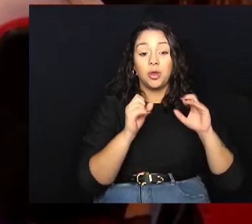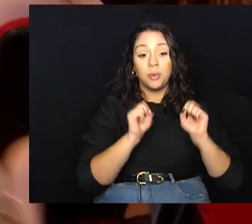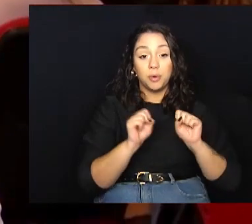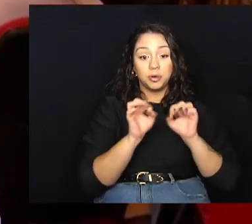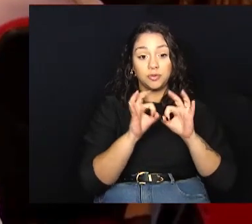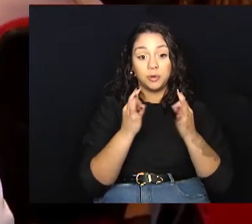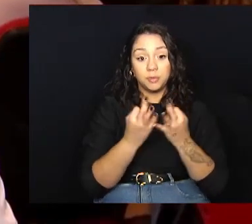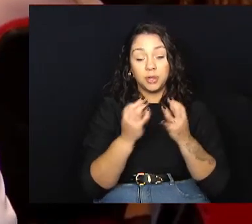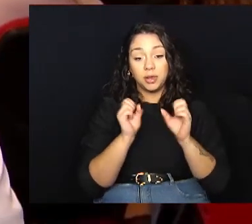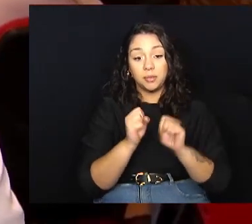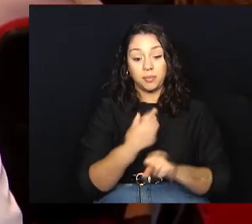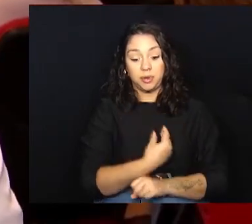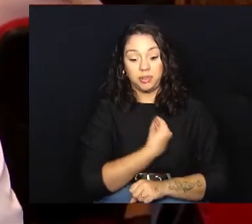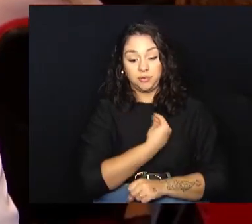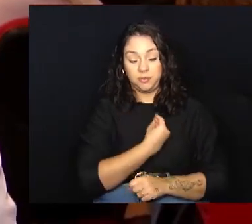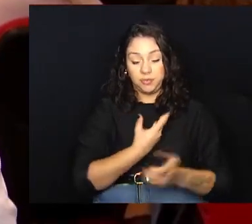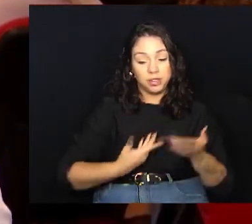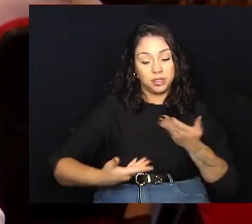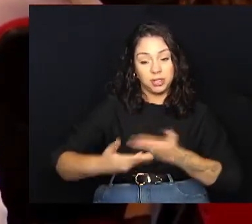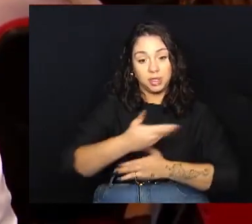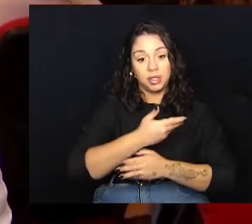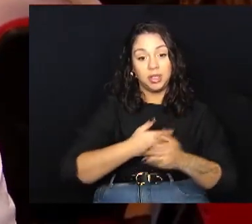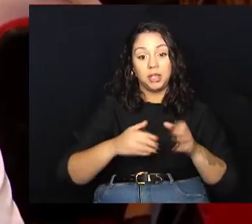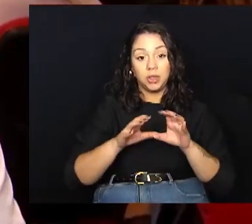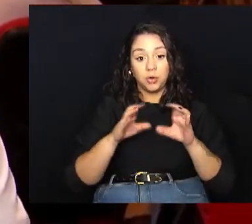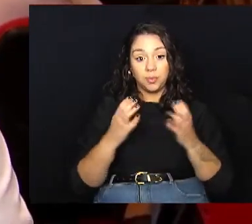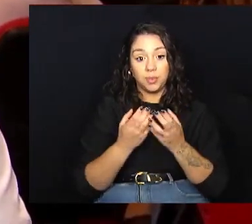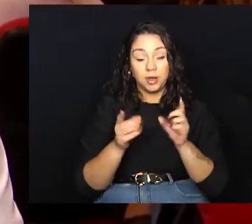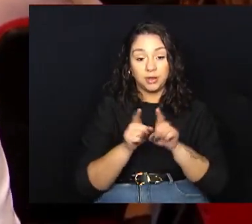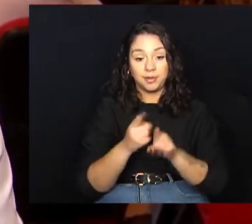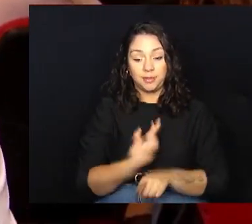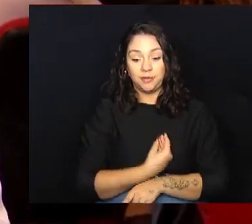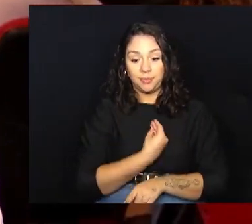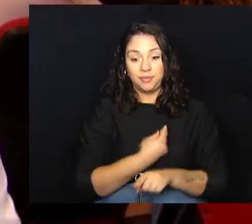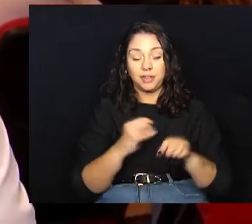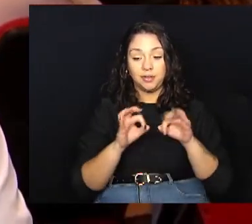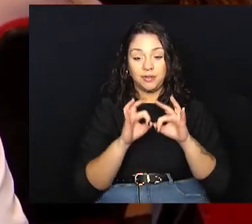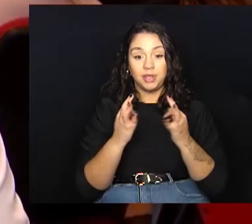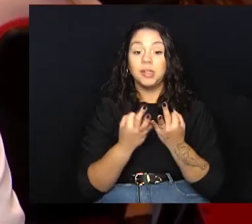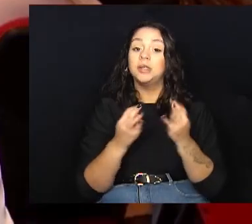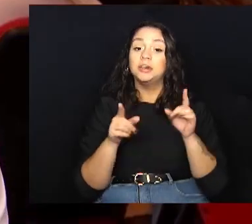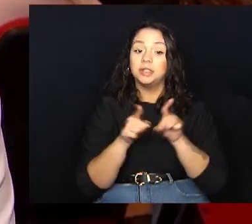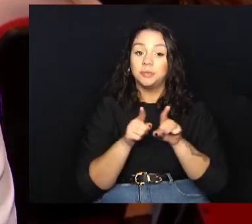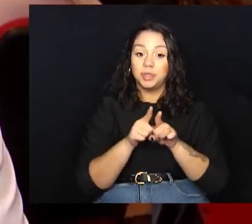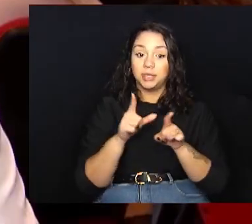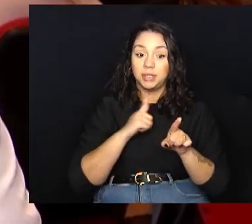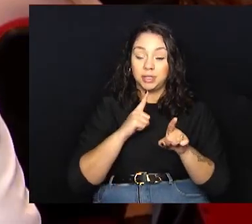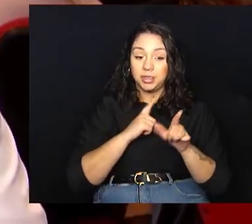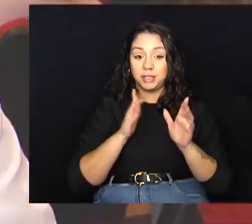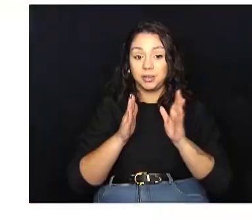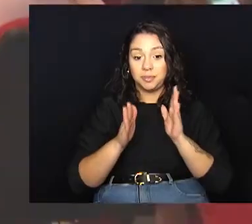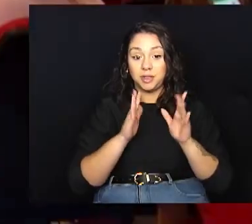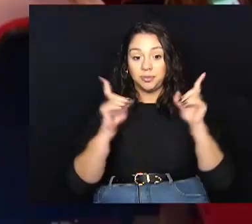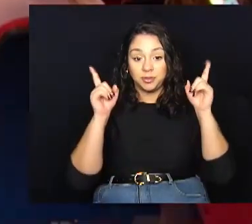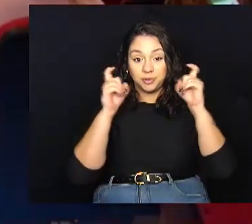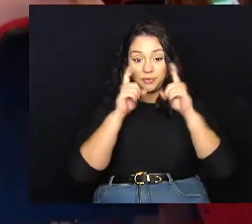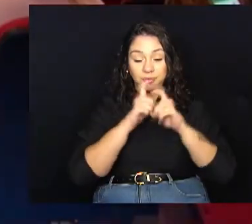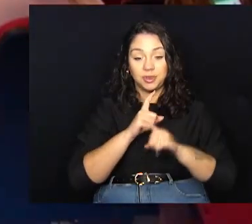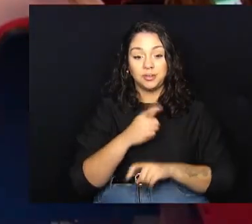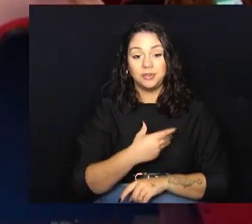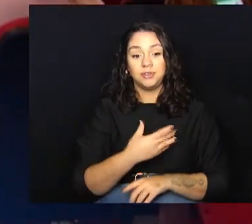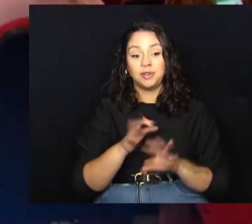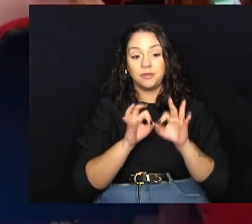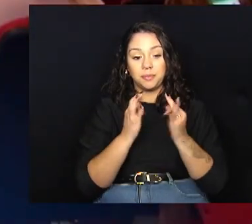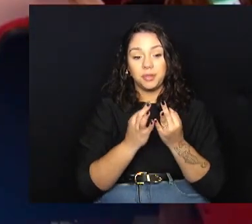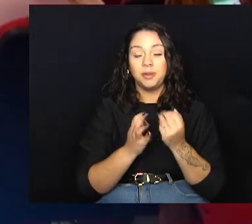ela vai poder ter a vivência em comunidade poder ter a vivência familiar e passar por esse período difícil da vida dela quem